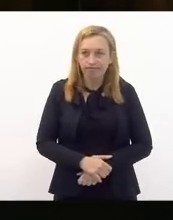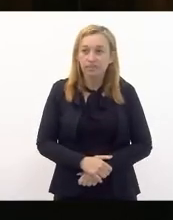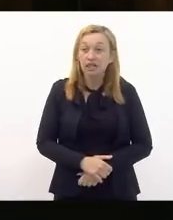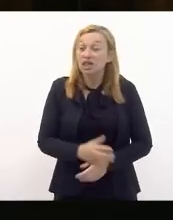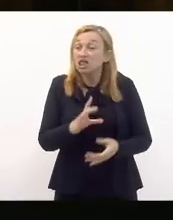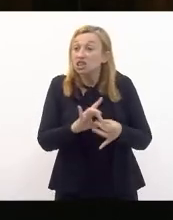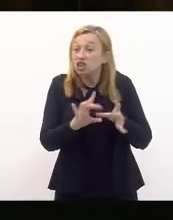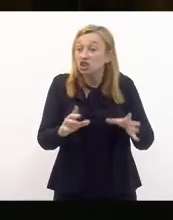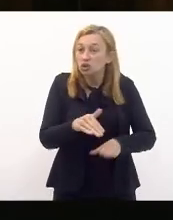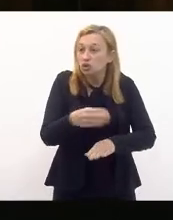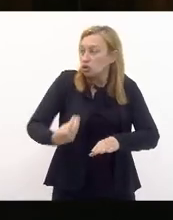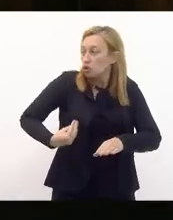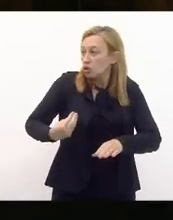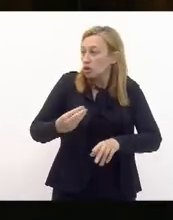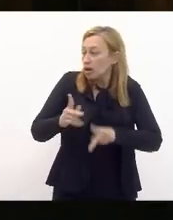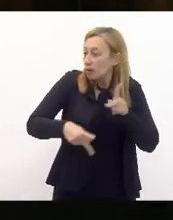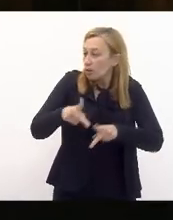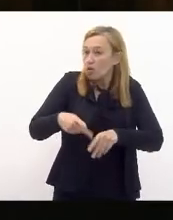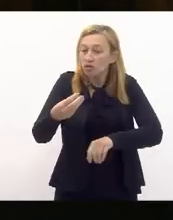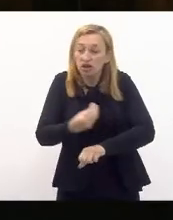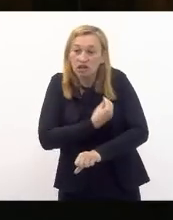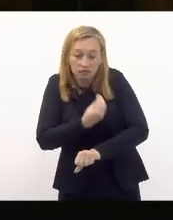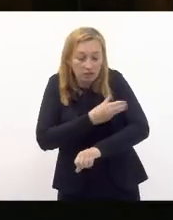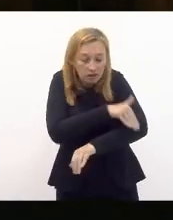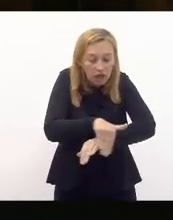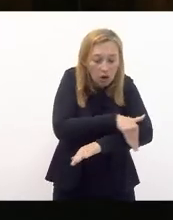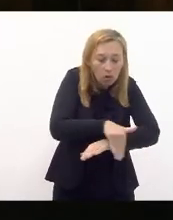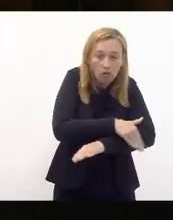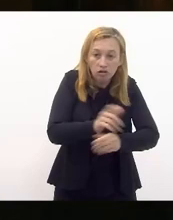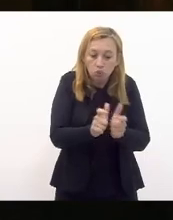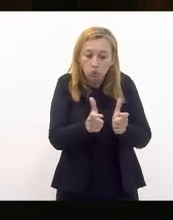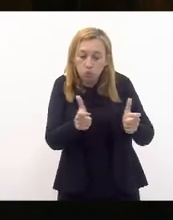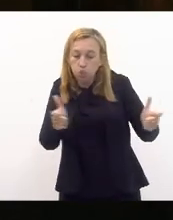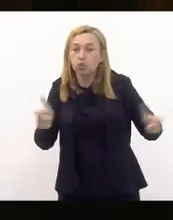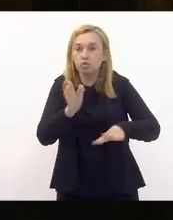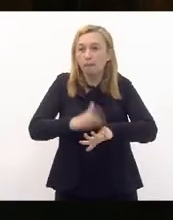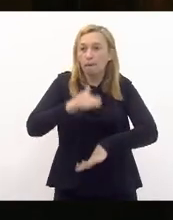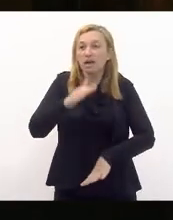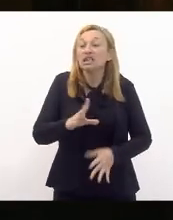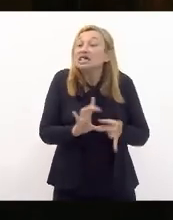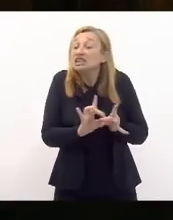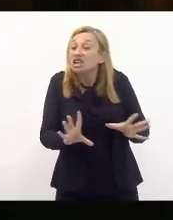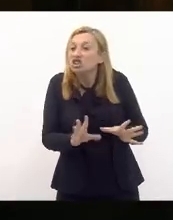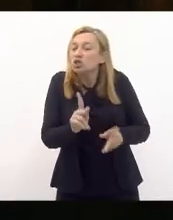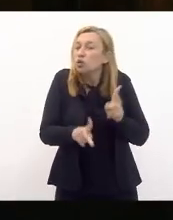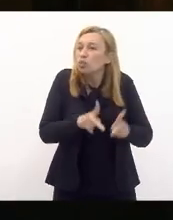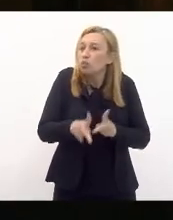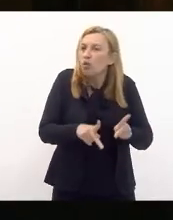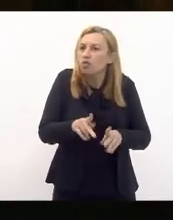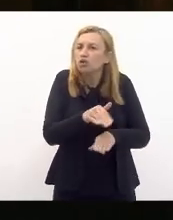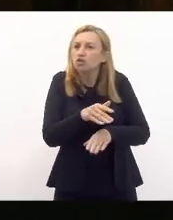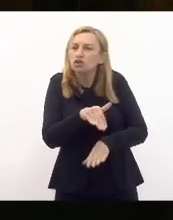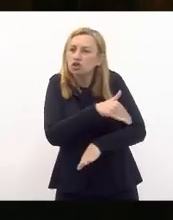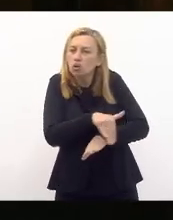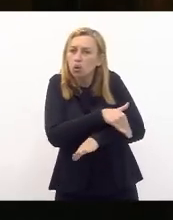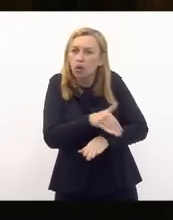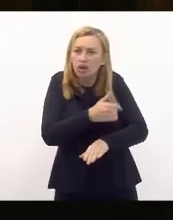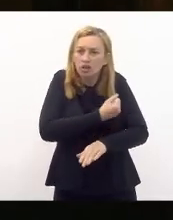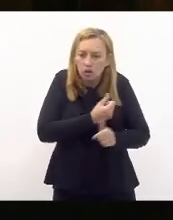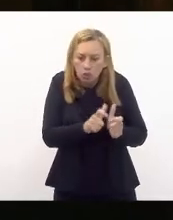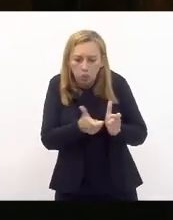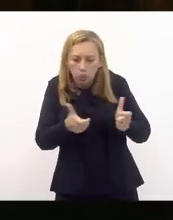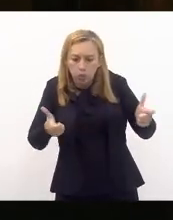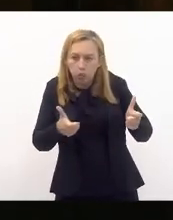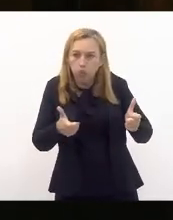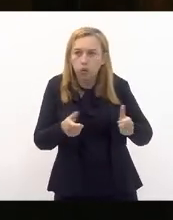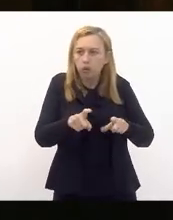deixando que a população de rua cresça cada vez mais na Região Metropolitana e está deixando que a população de rua cresça cada vez mais